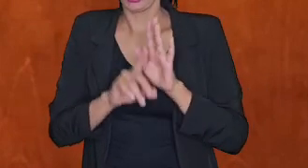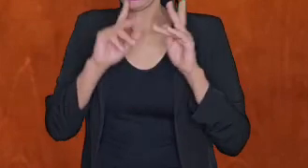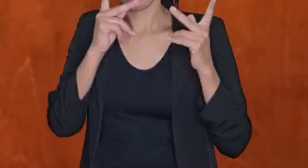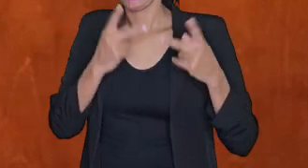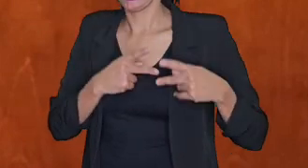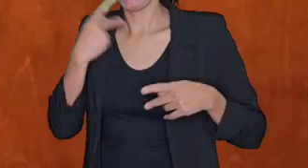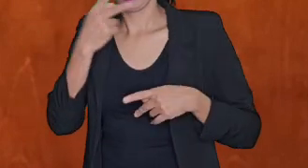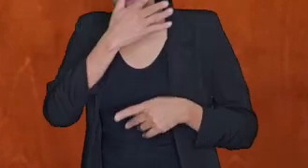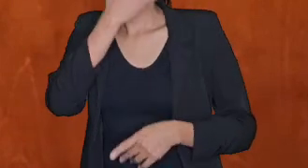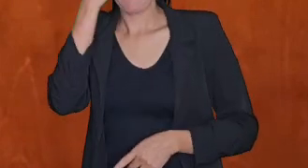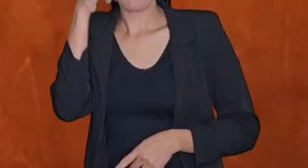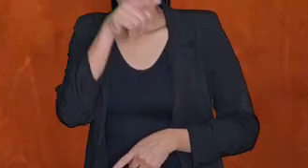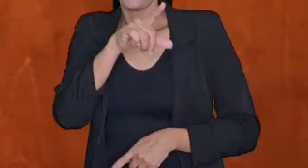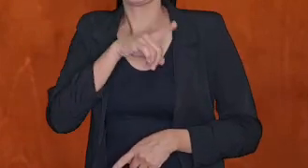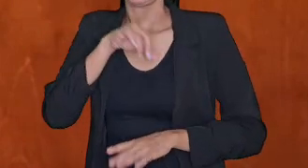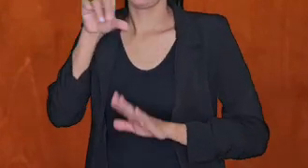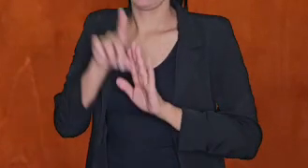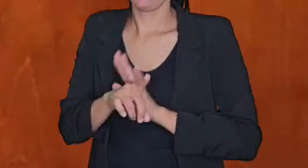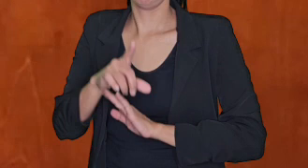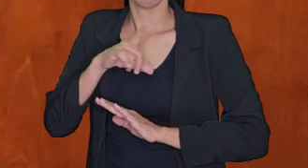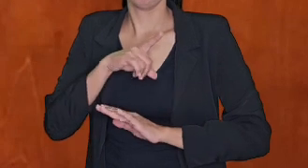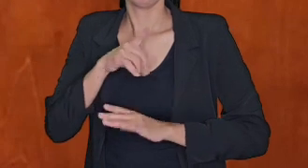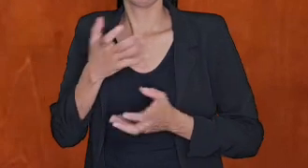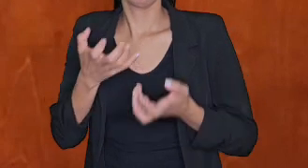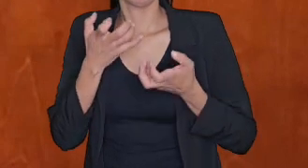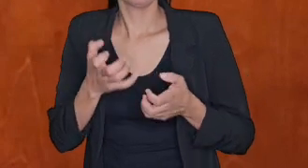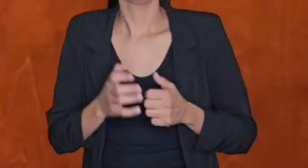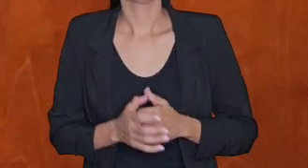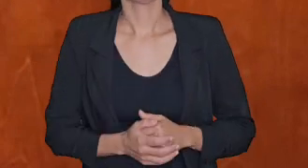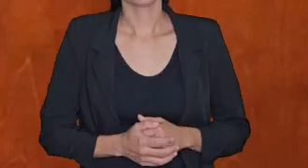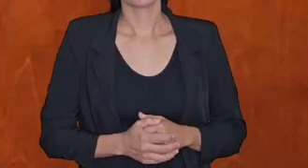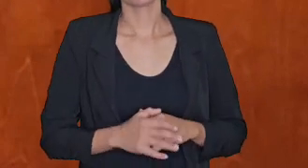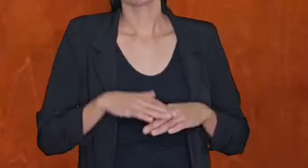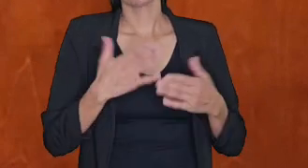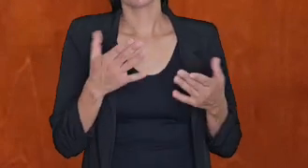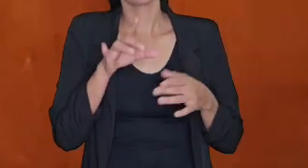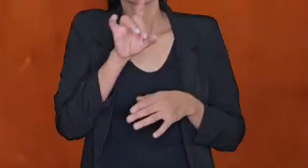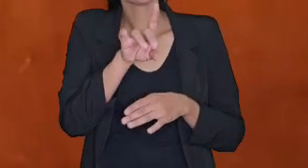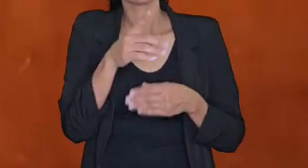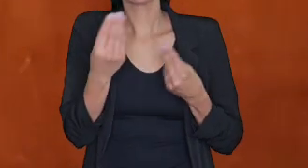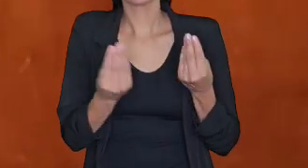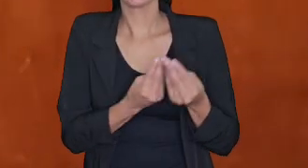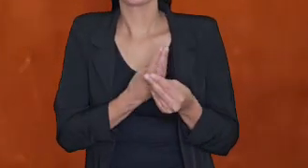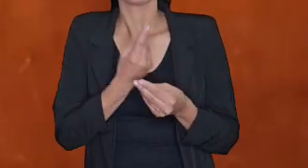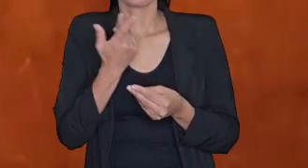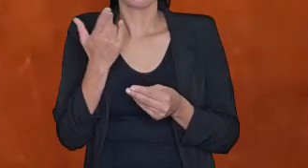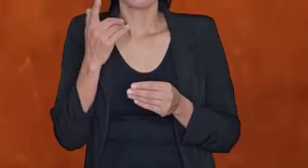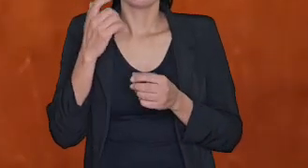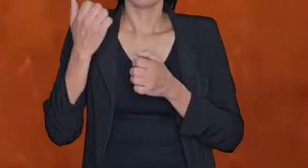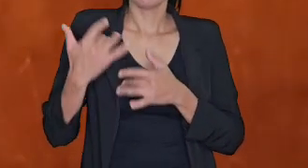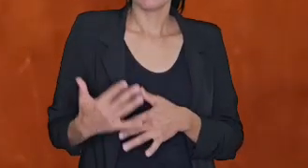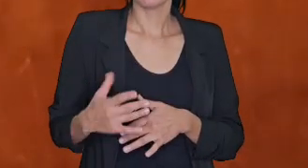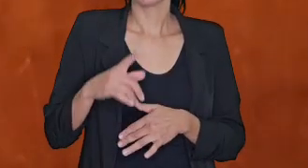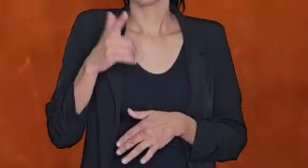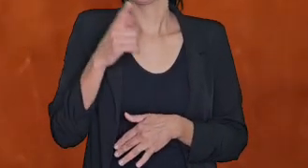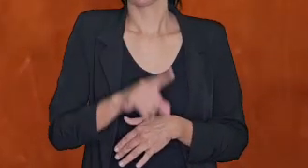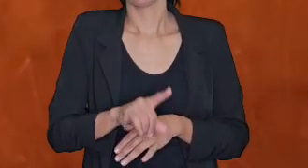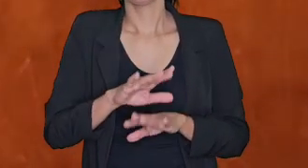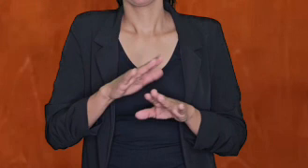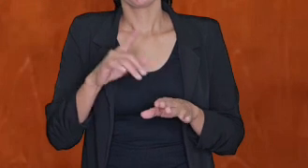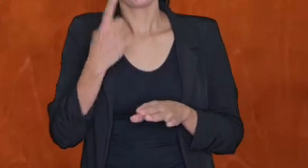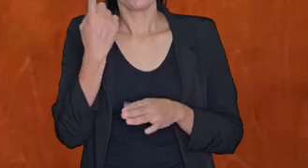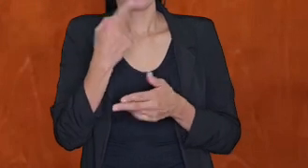ou cedendo os direitos hereditários a quem de direito a quem quiser. Então, é